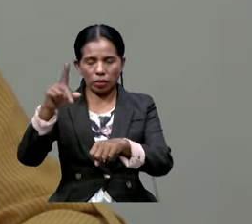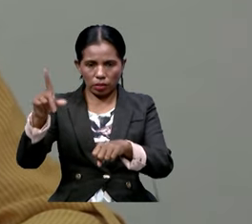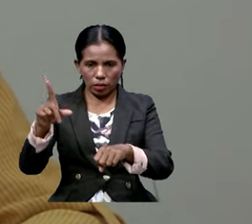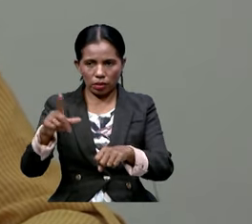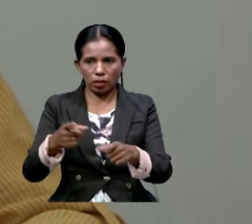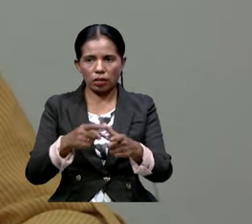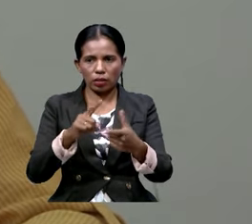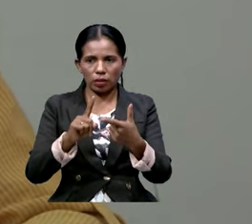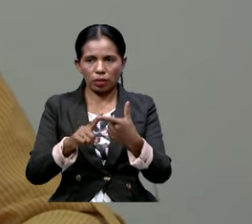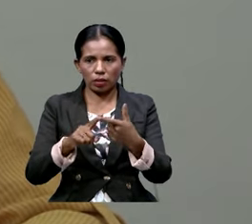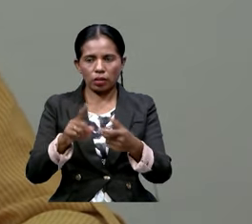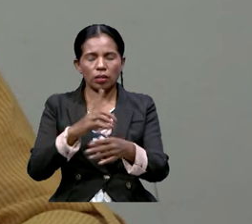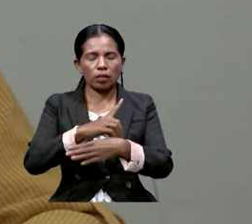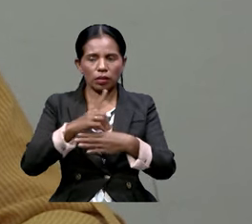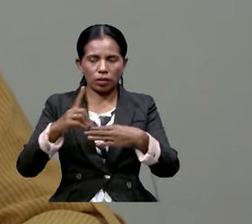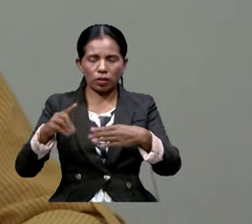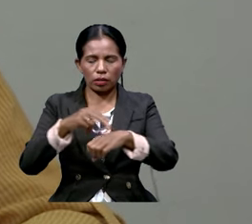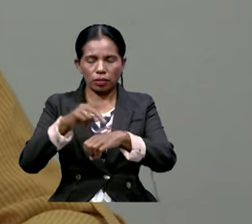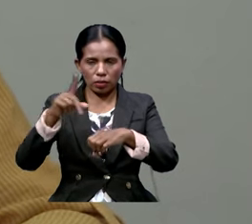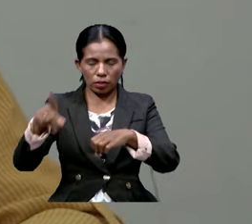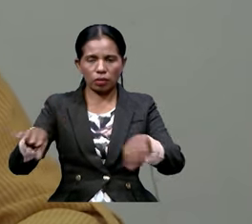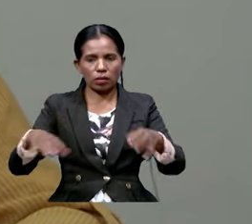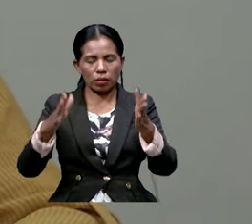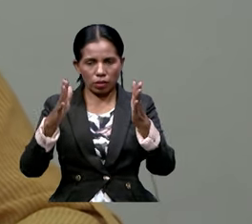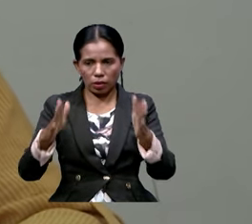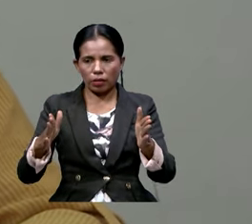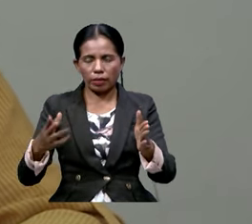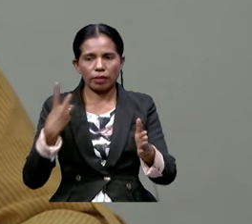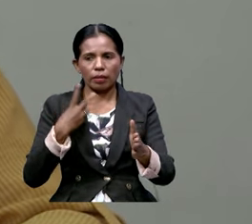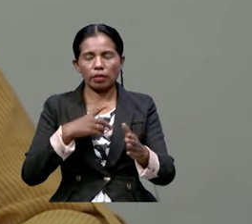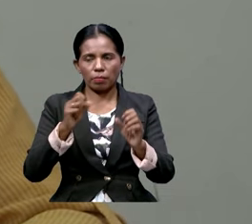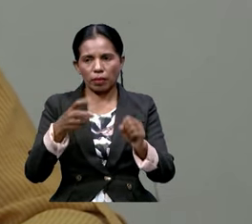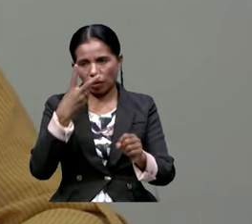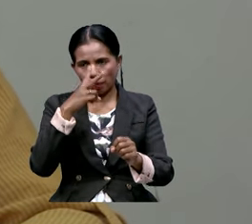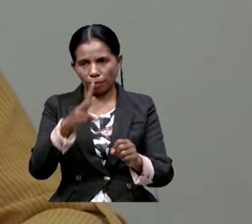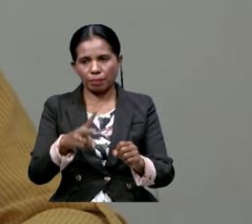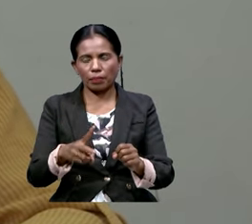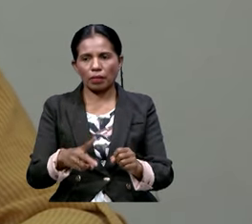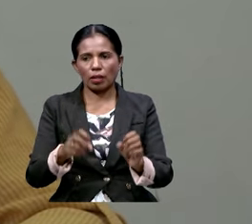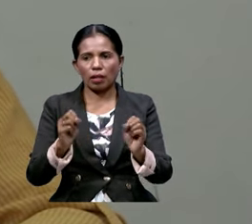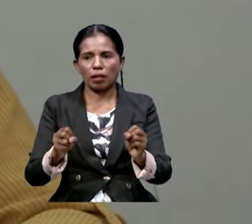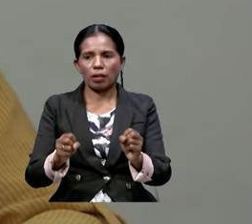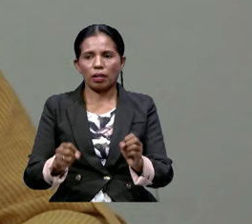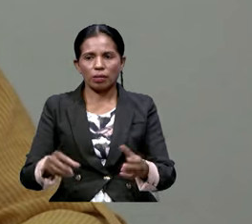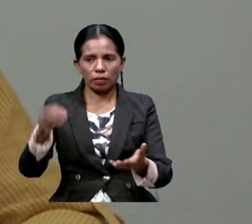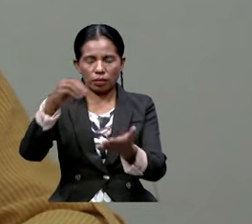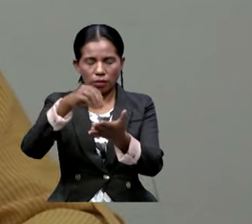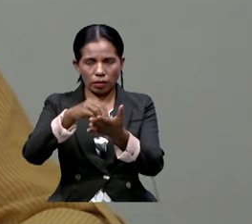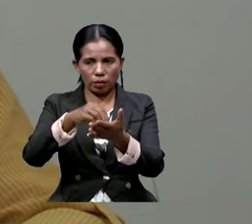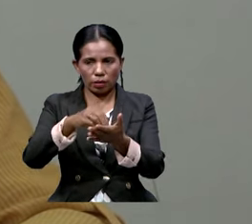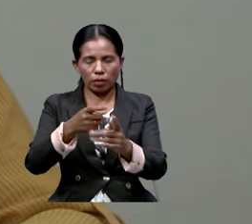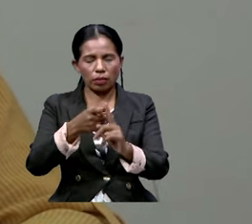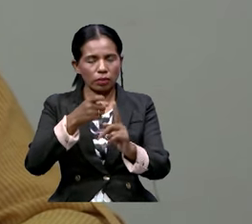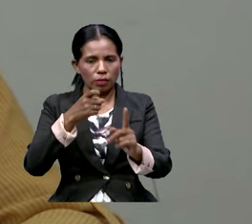ali a Direção Nacional de Recursos Humanos, a tudo nem deve deixar, para tudo nem ver a colocação. Os